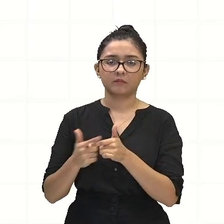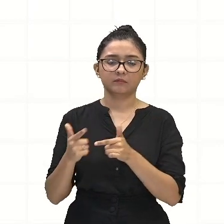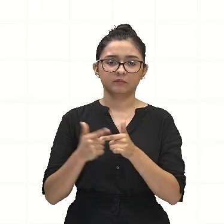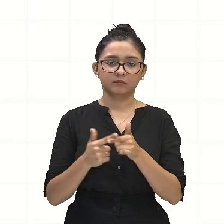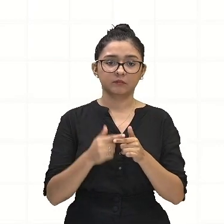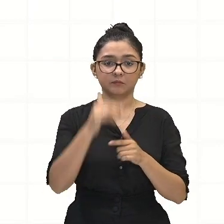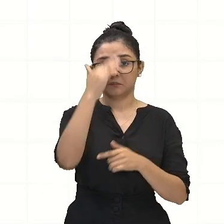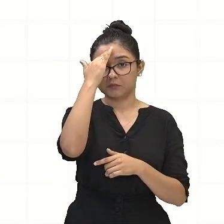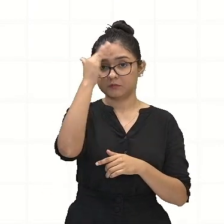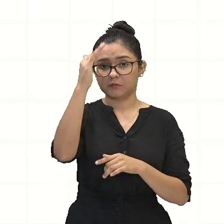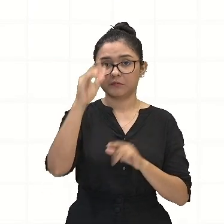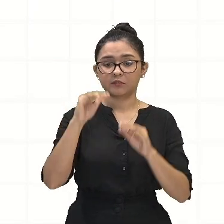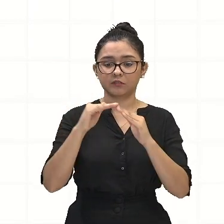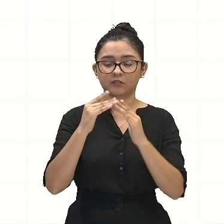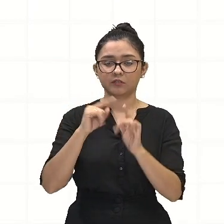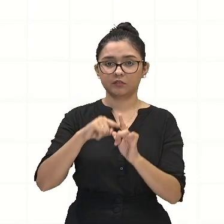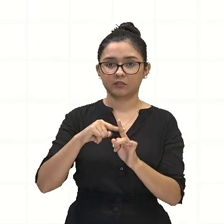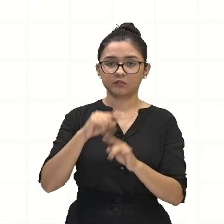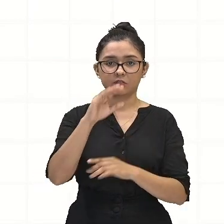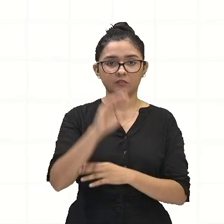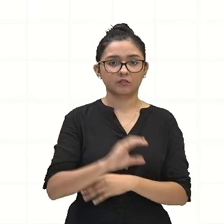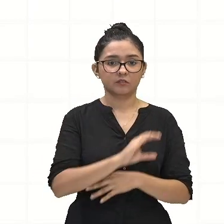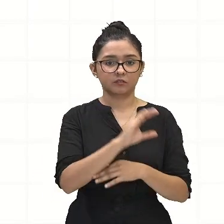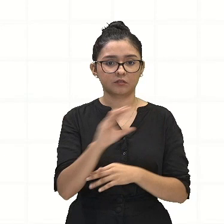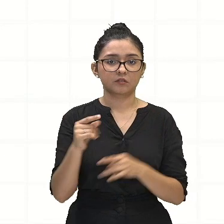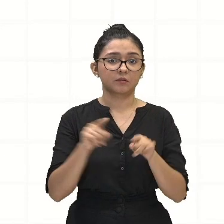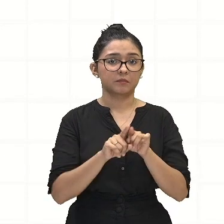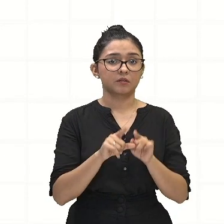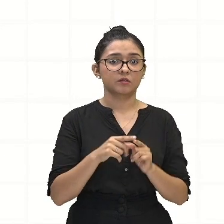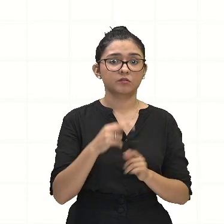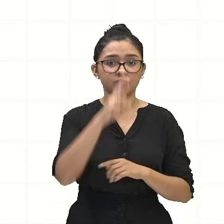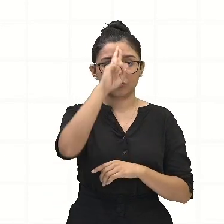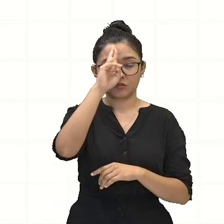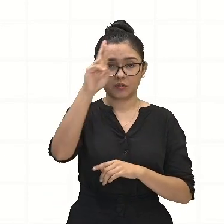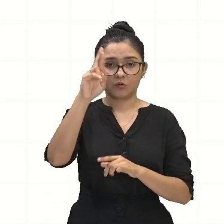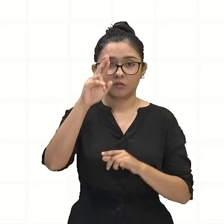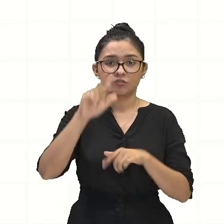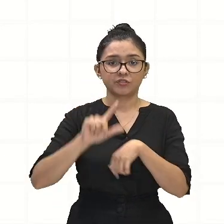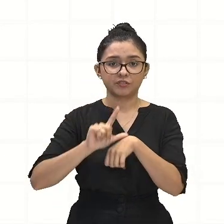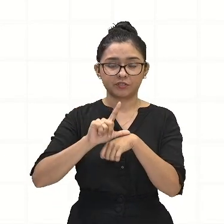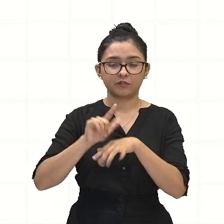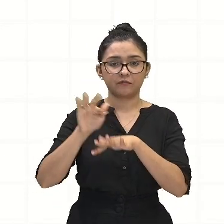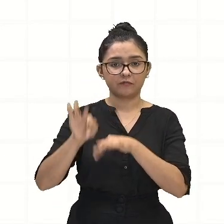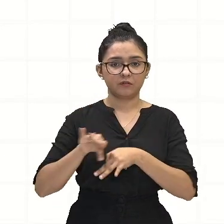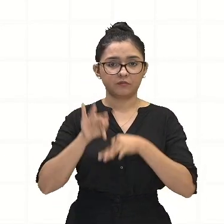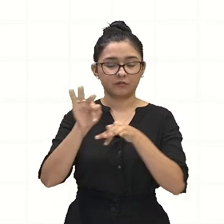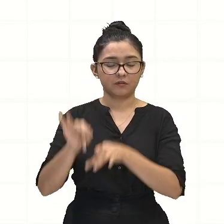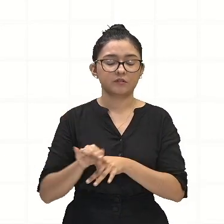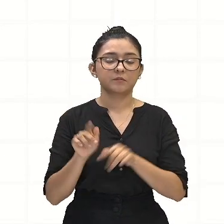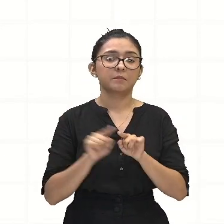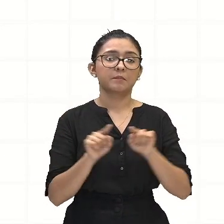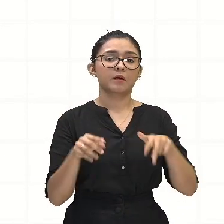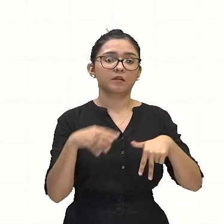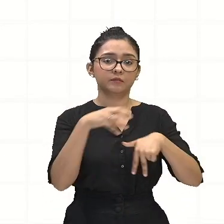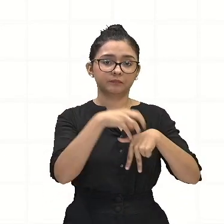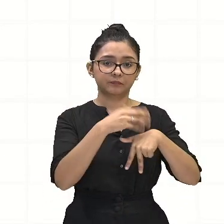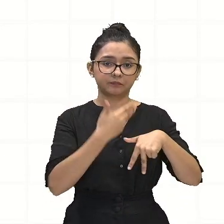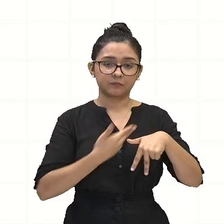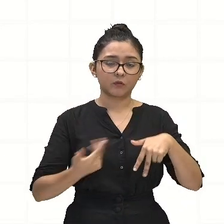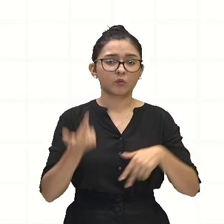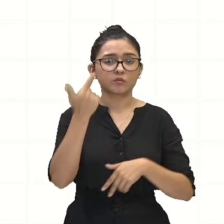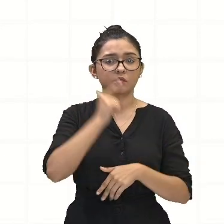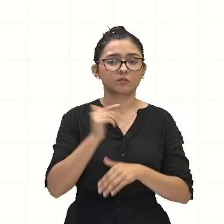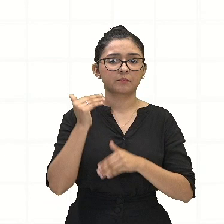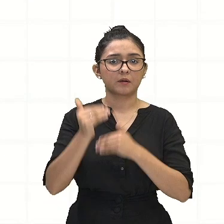principalmente da Igreja Católica e de muitos senhores feudais, os monarcas eles conseguiram, ao longo do